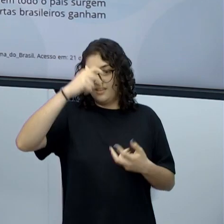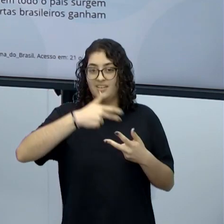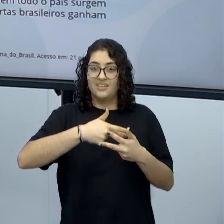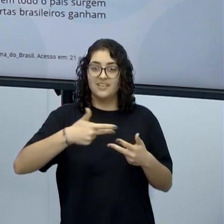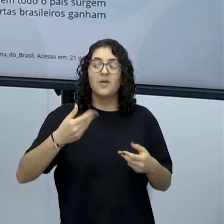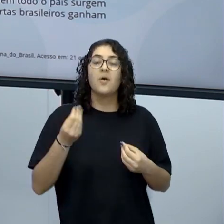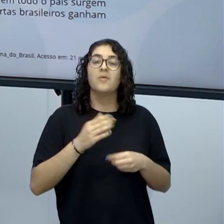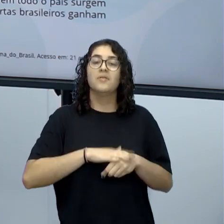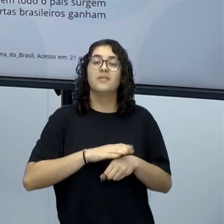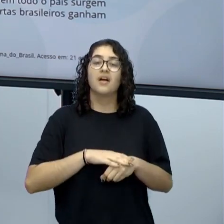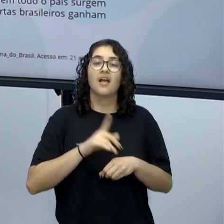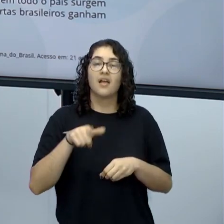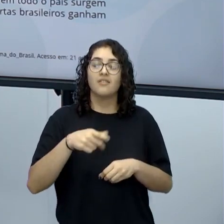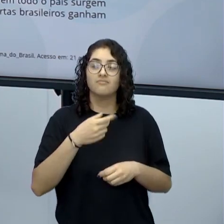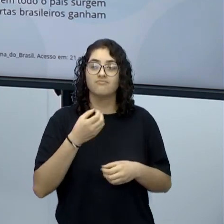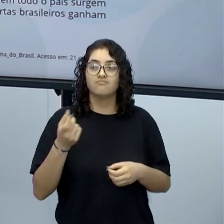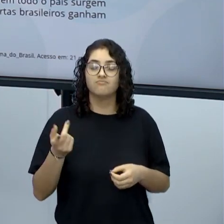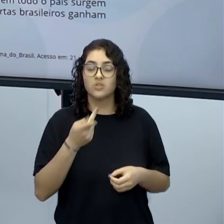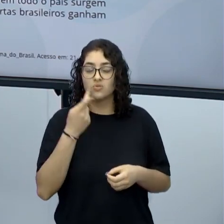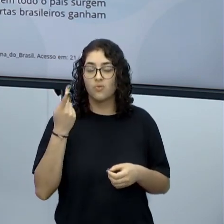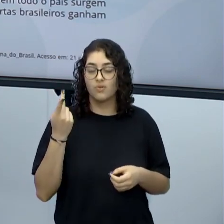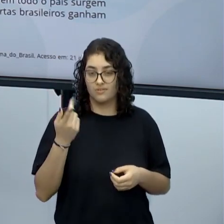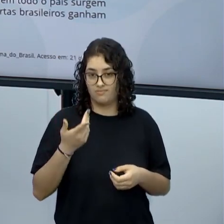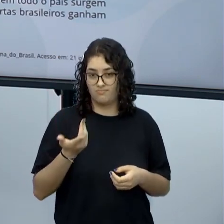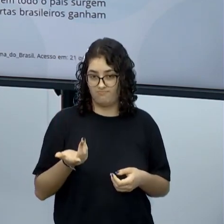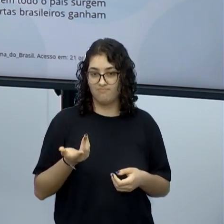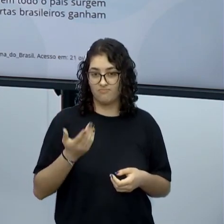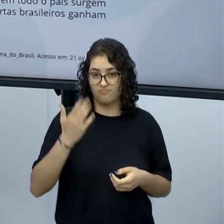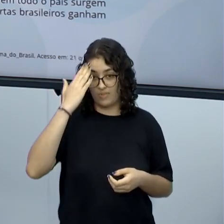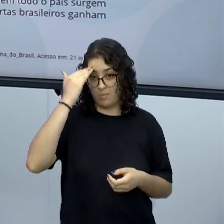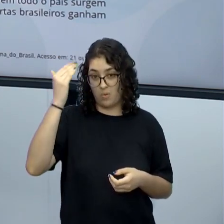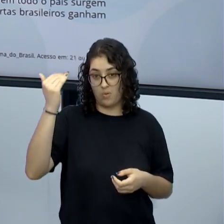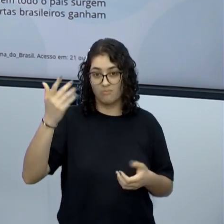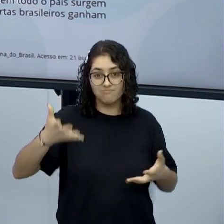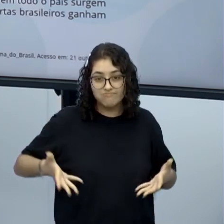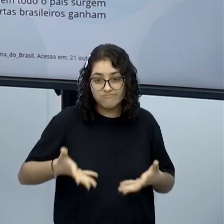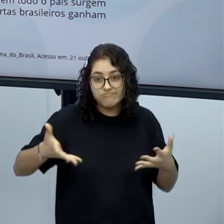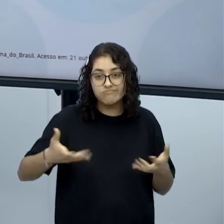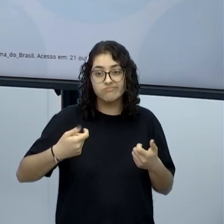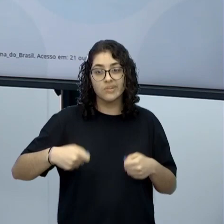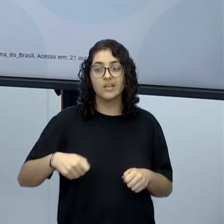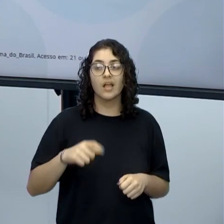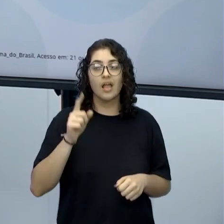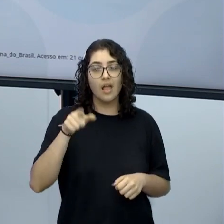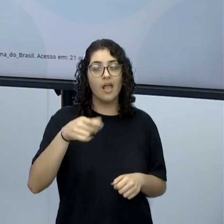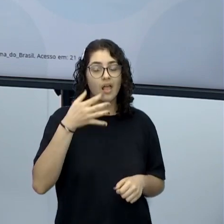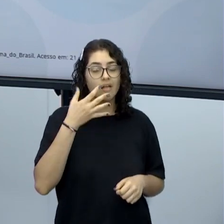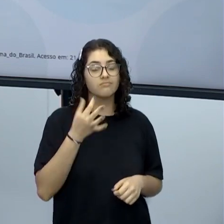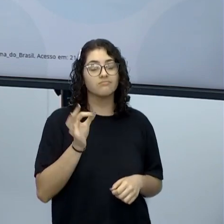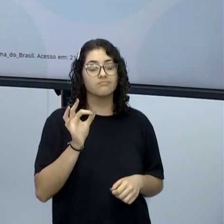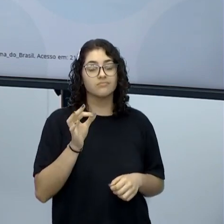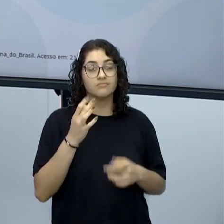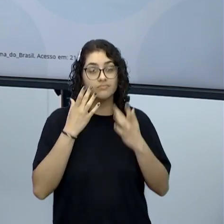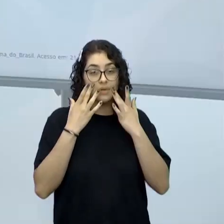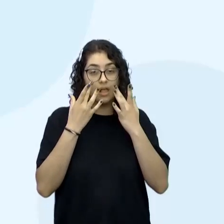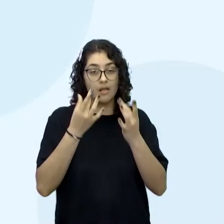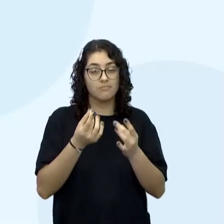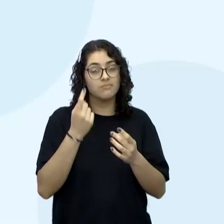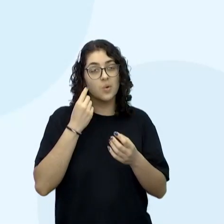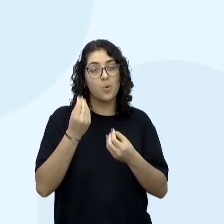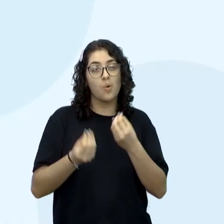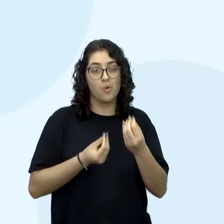como? Através da popularização. A gente falou sobre isso em outras aulas. Então, é interessante pensar isso, tá bom? Nos anos